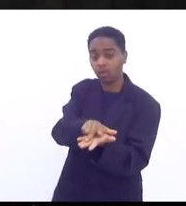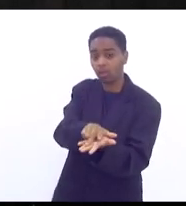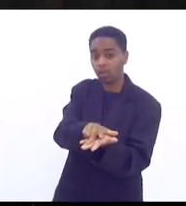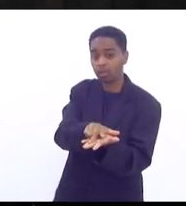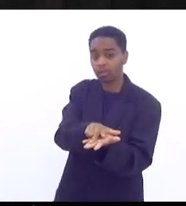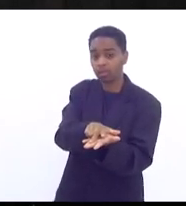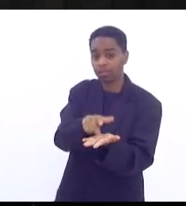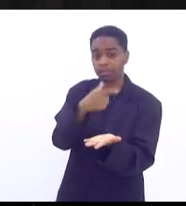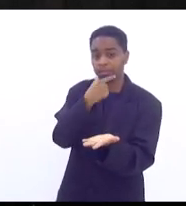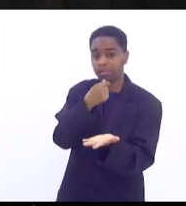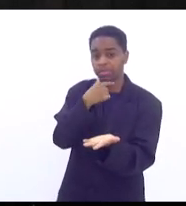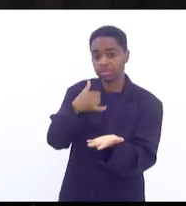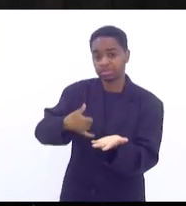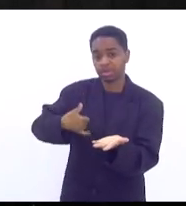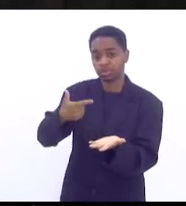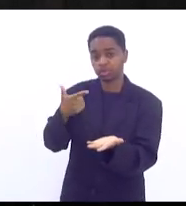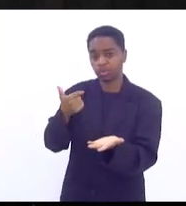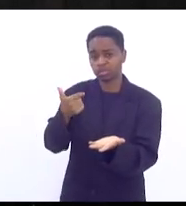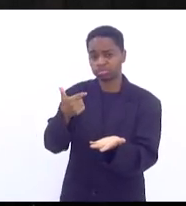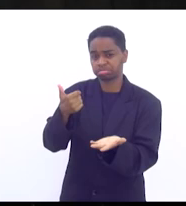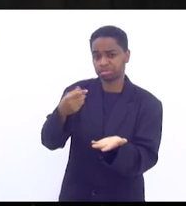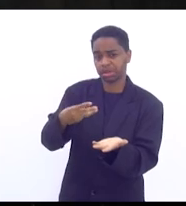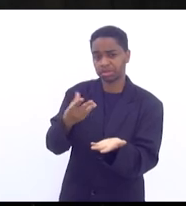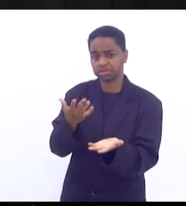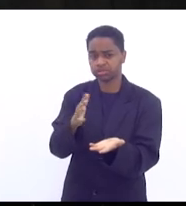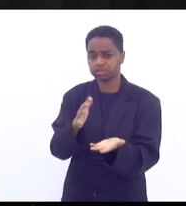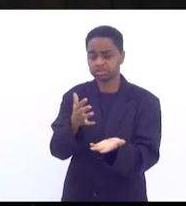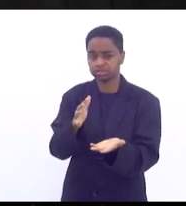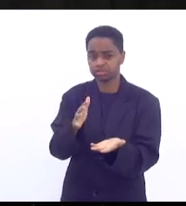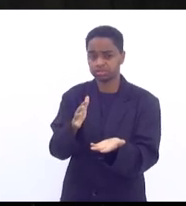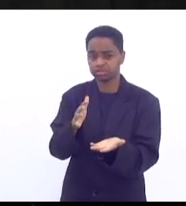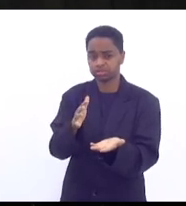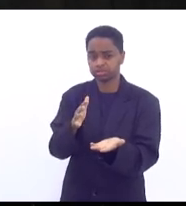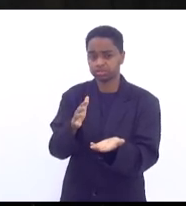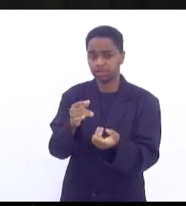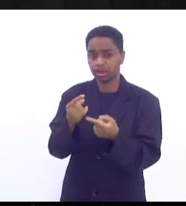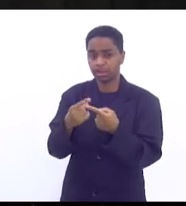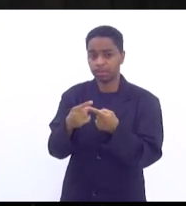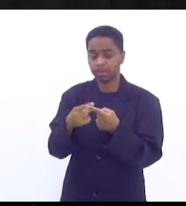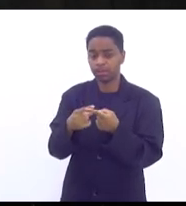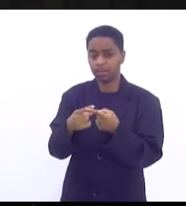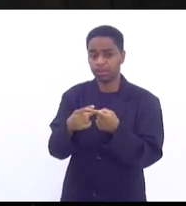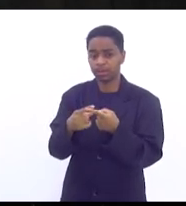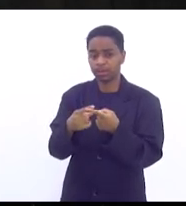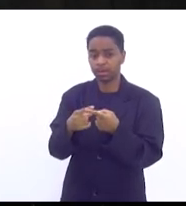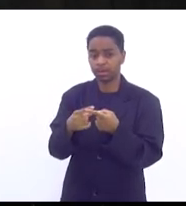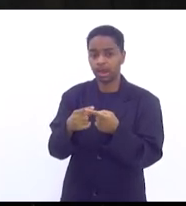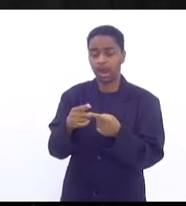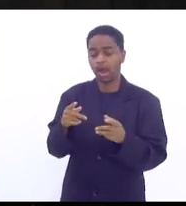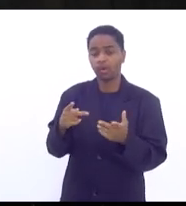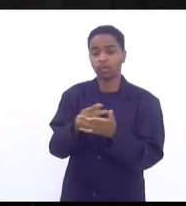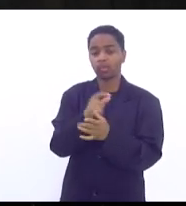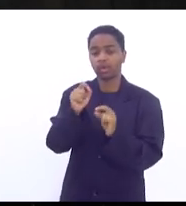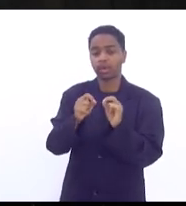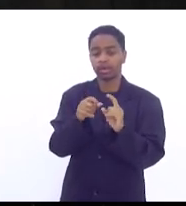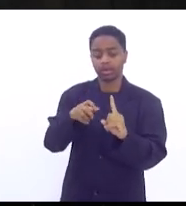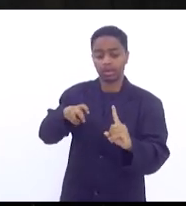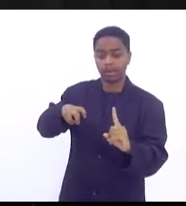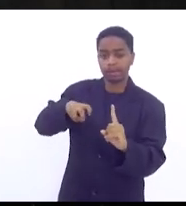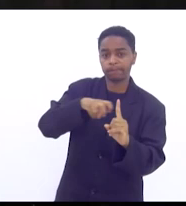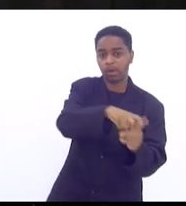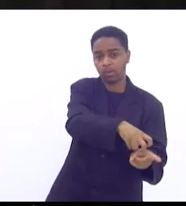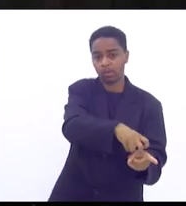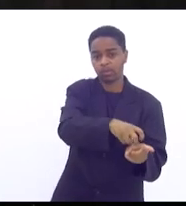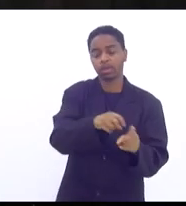um menino de 12, 13 anos, que tinha sido atropelado. Ele também,